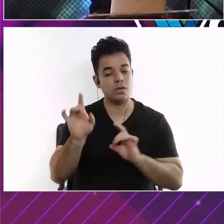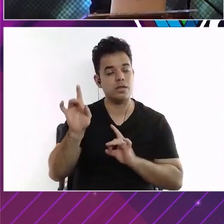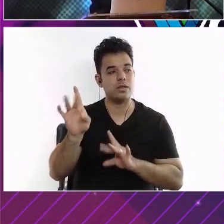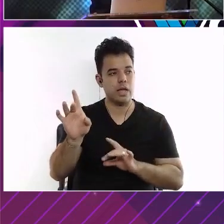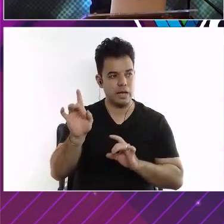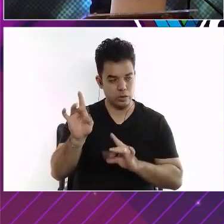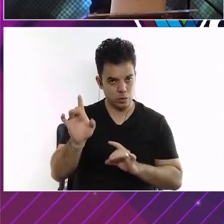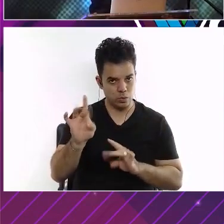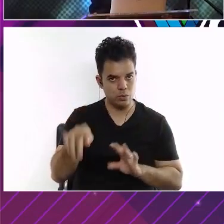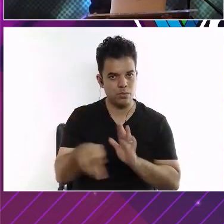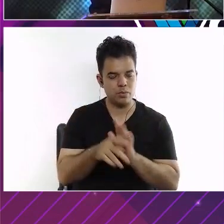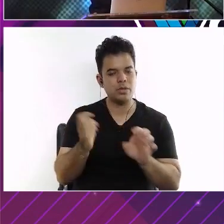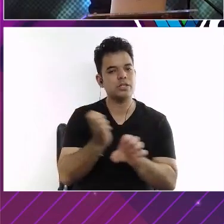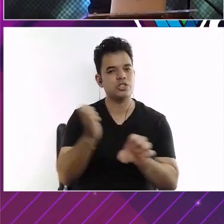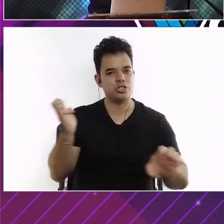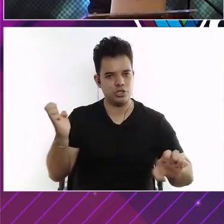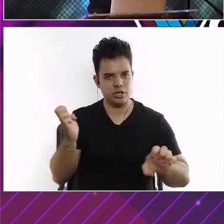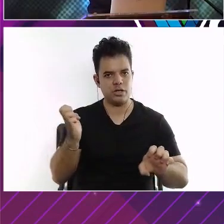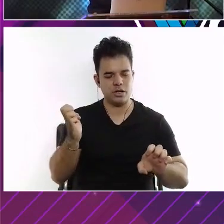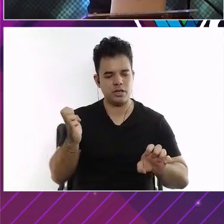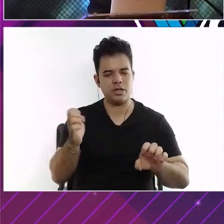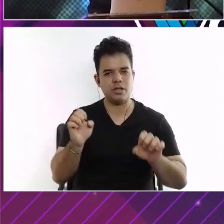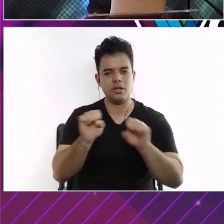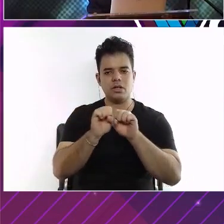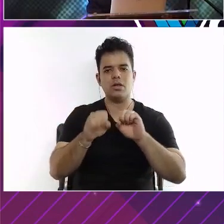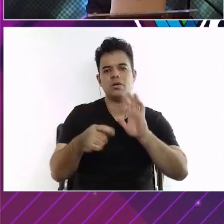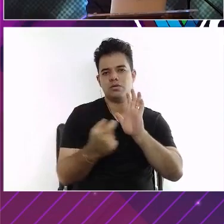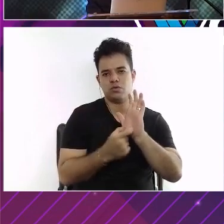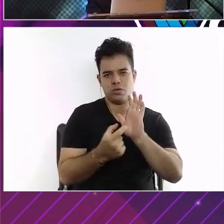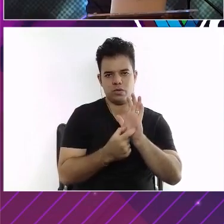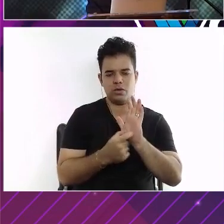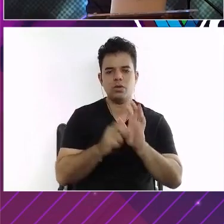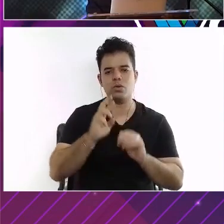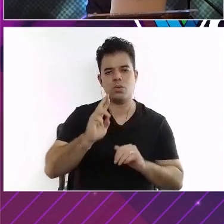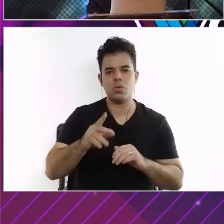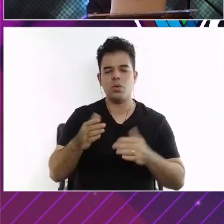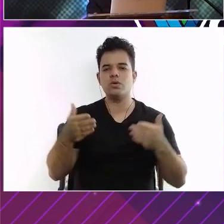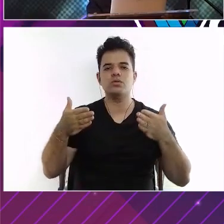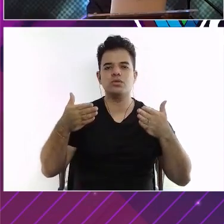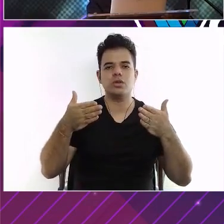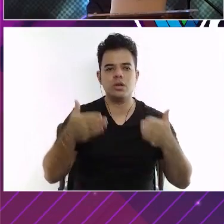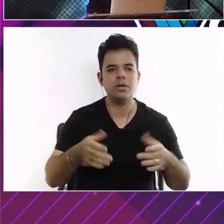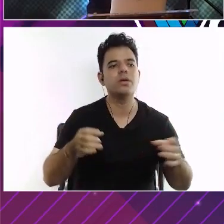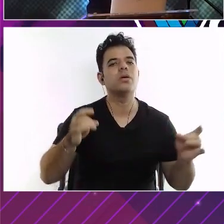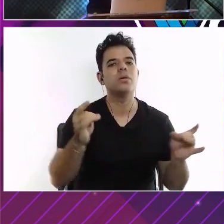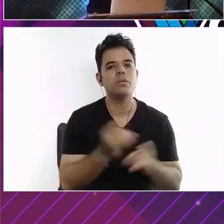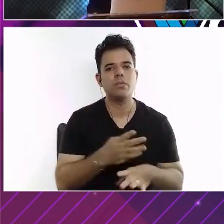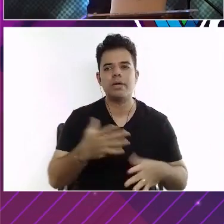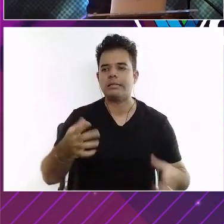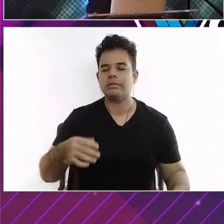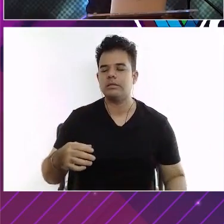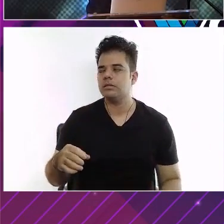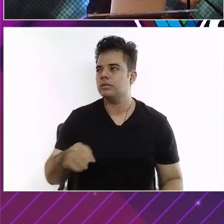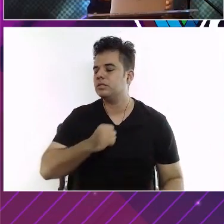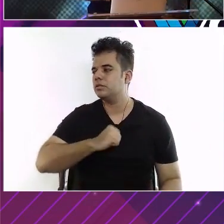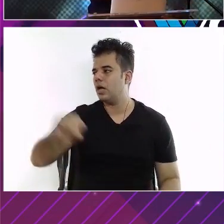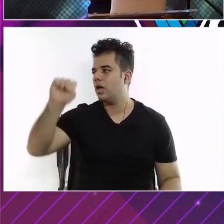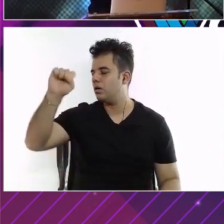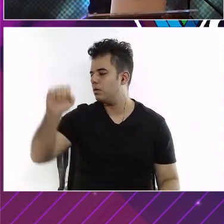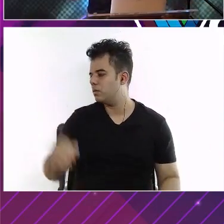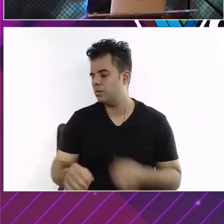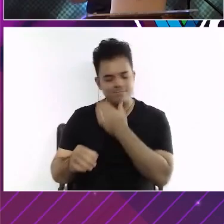de engenharia de software. Não é simplesmente a gente chegar aqui no TDC e dizer, pronto, então fudeu. Não